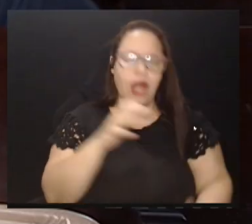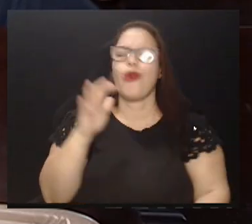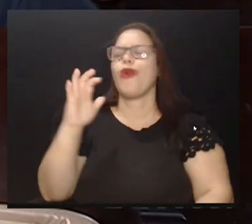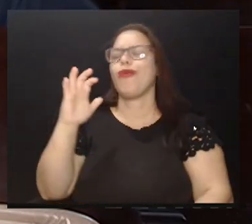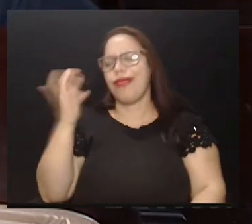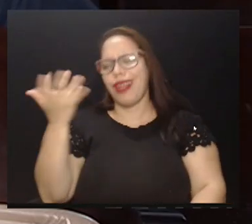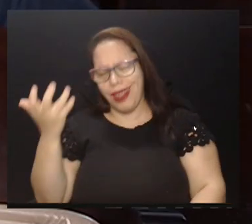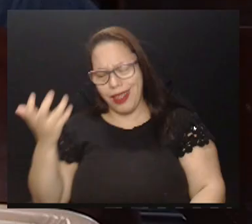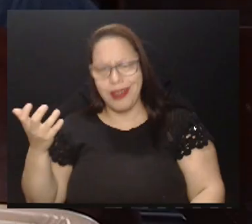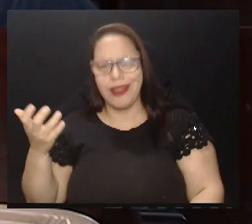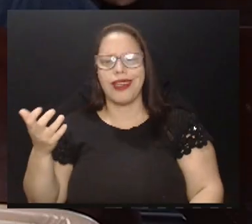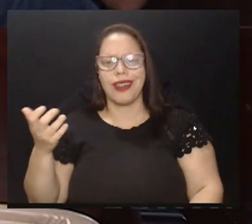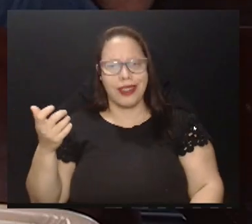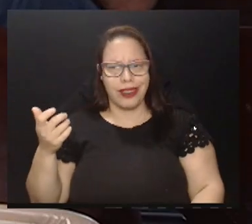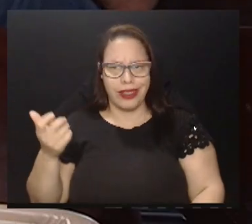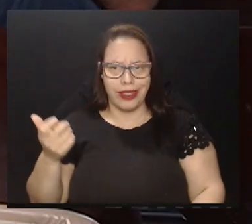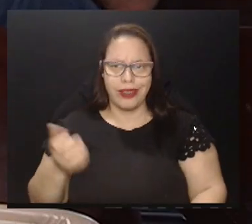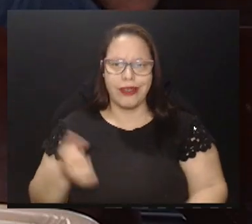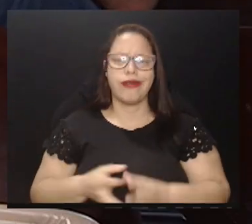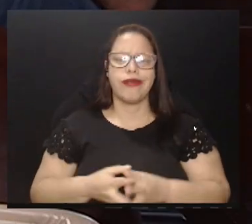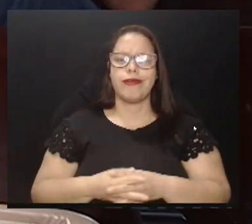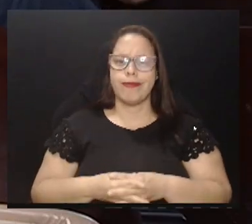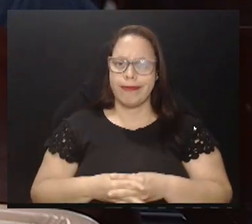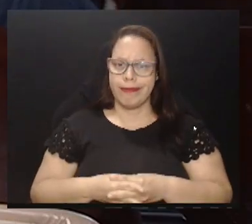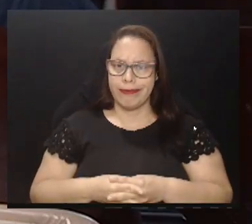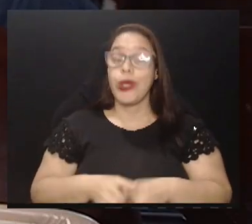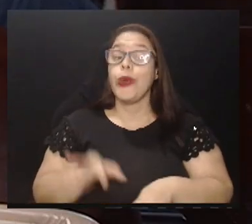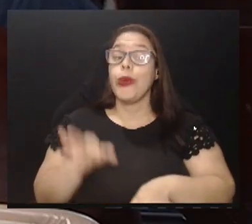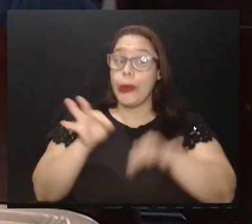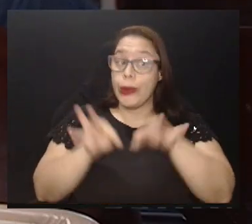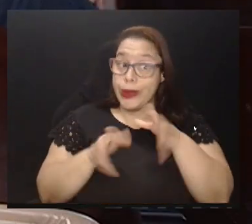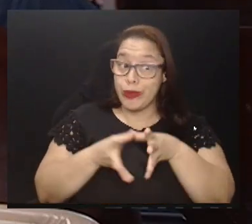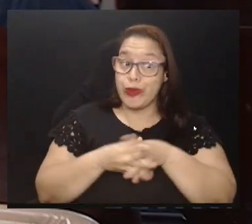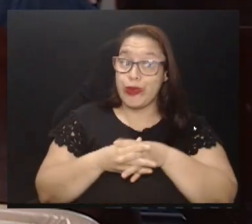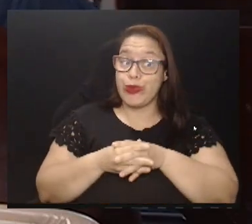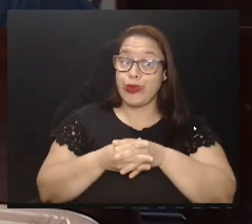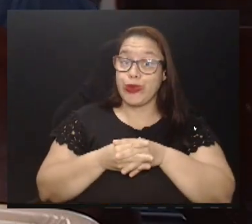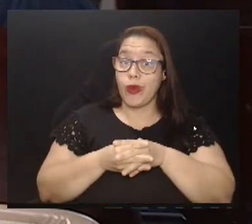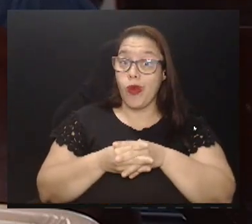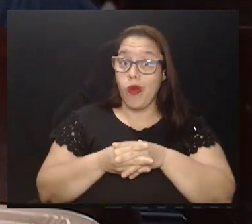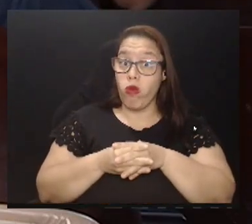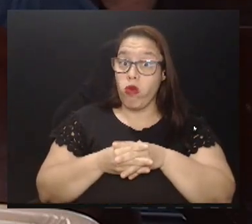é o que aconteceu. E aí, justamente, como a coisa se desenvolveu.